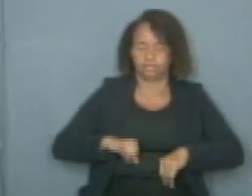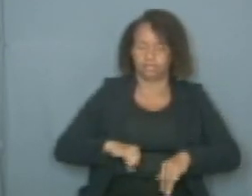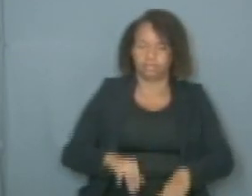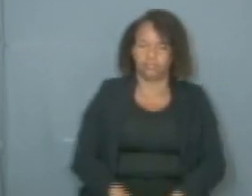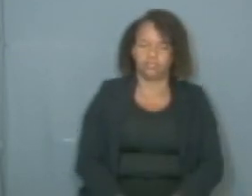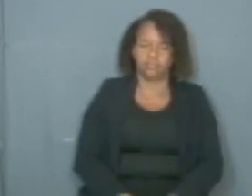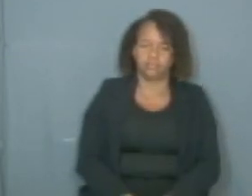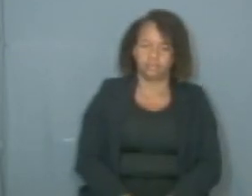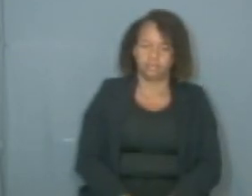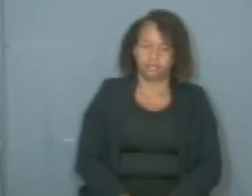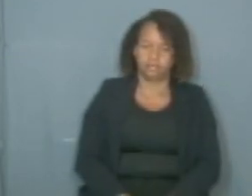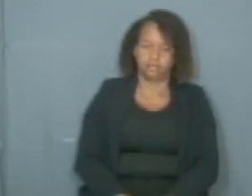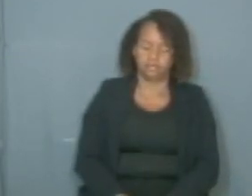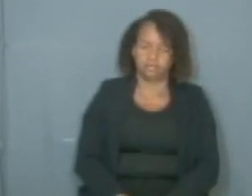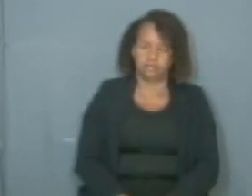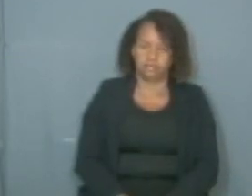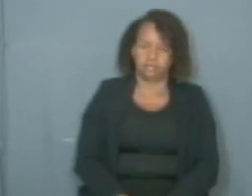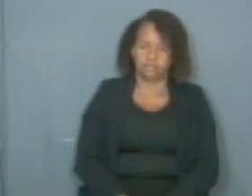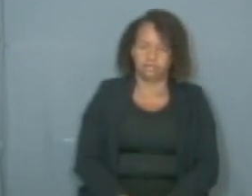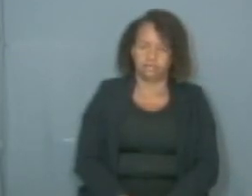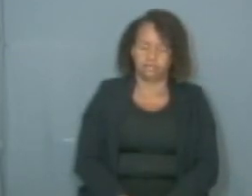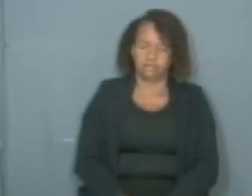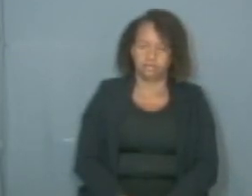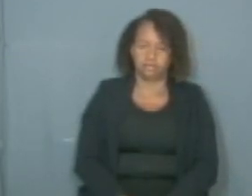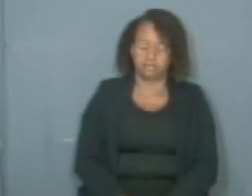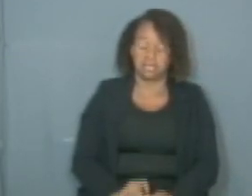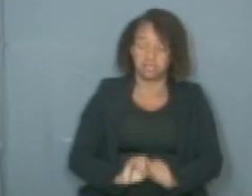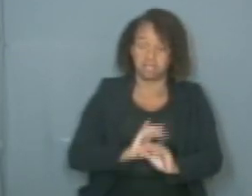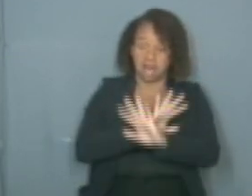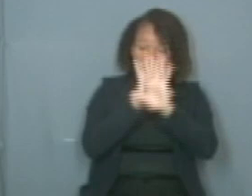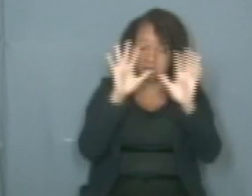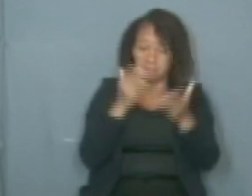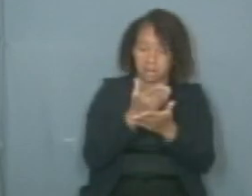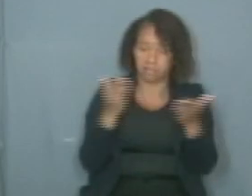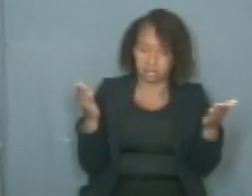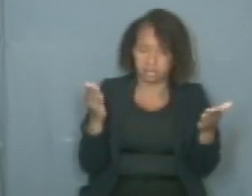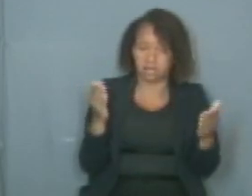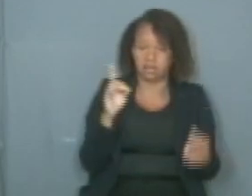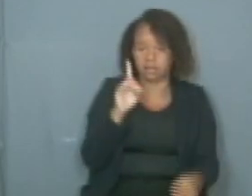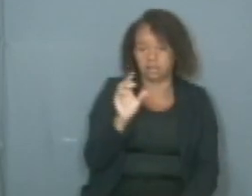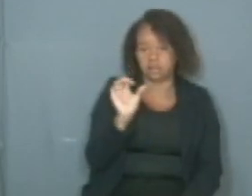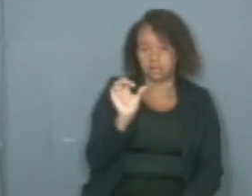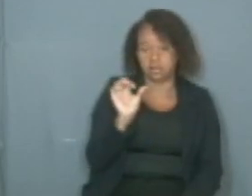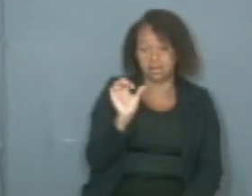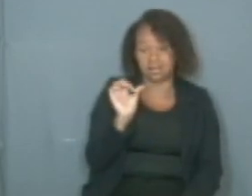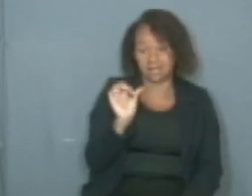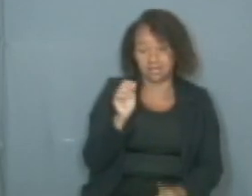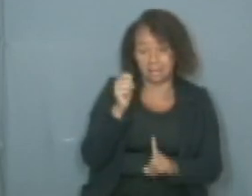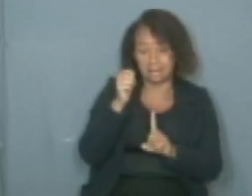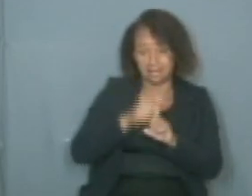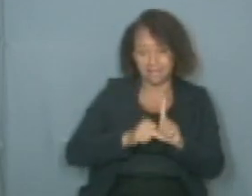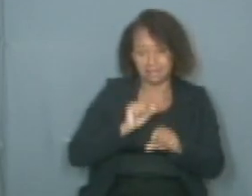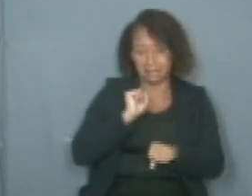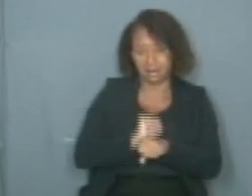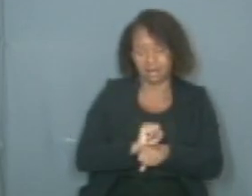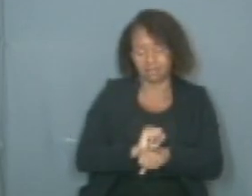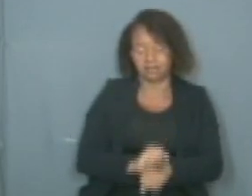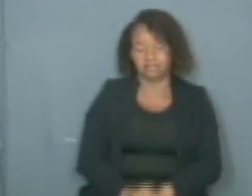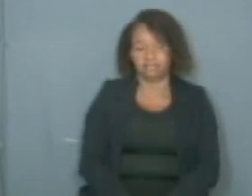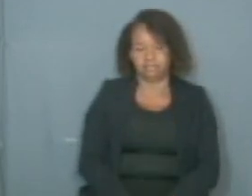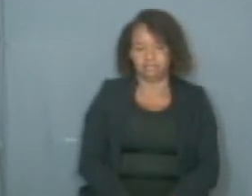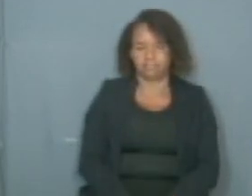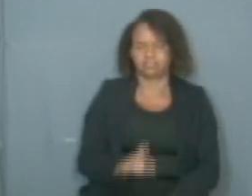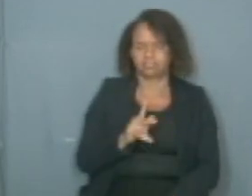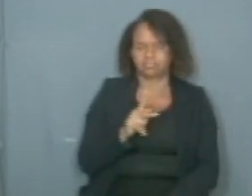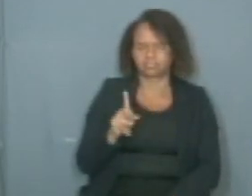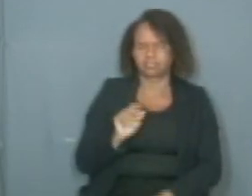tá? Só para deixar claro para vocês. Uma obra parada há 16 meses. Presidente, eu vou